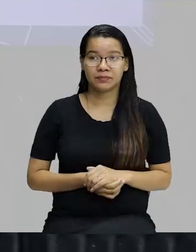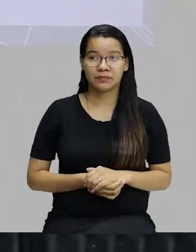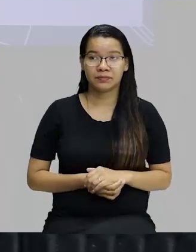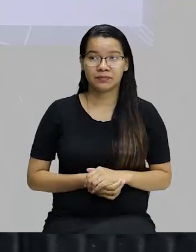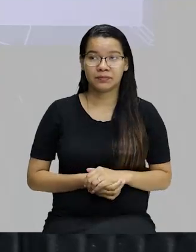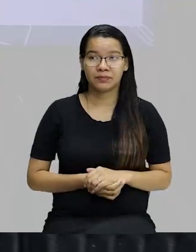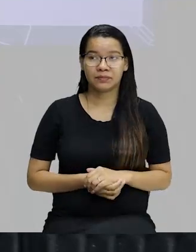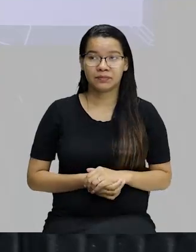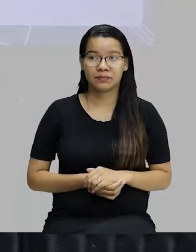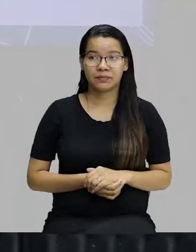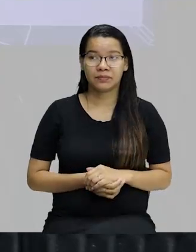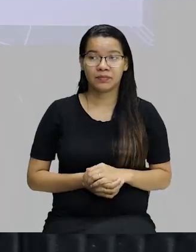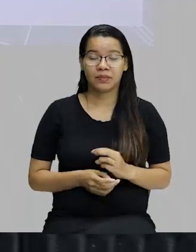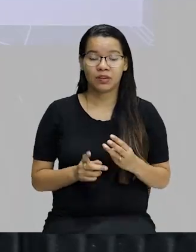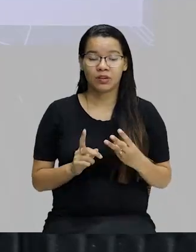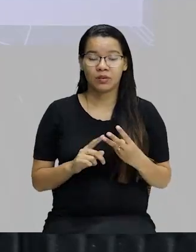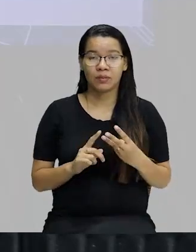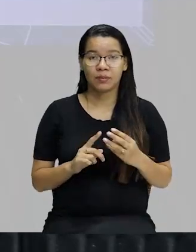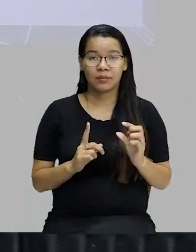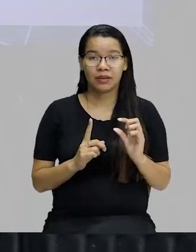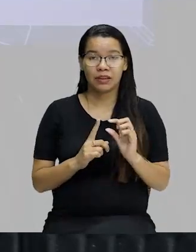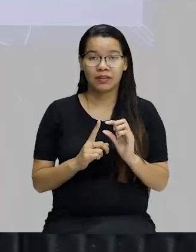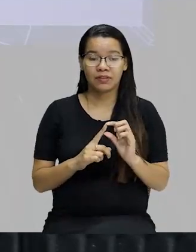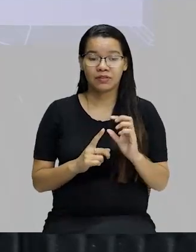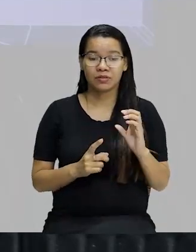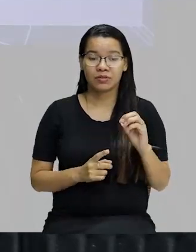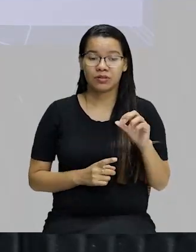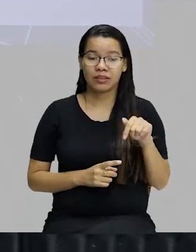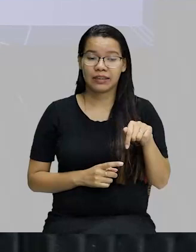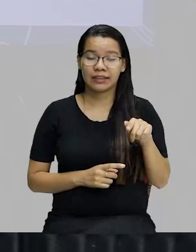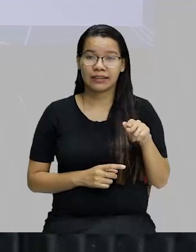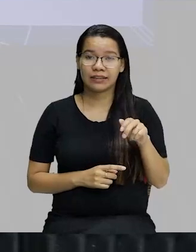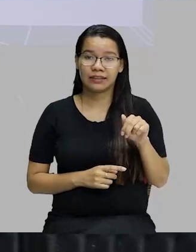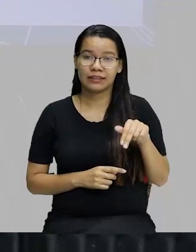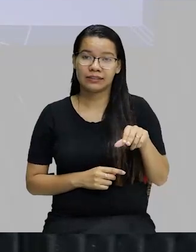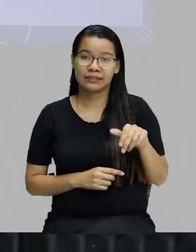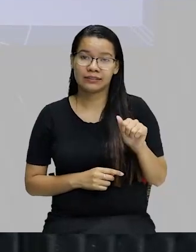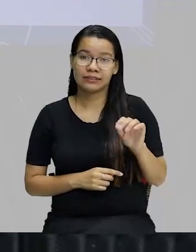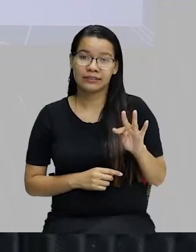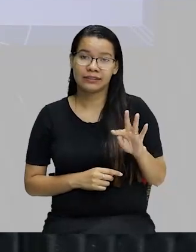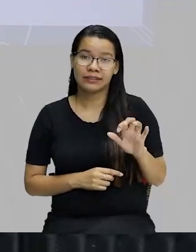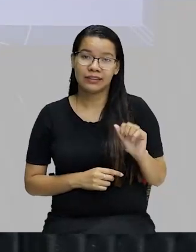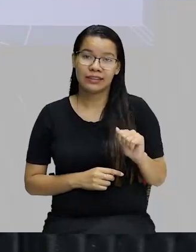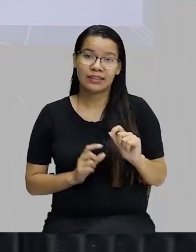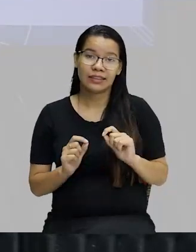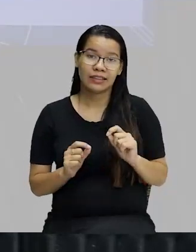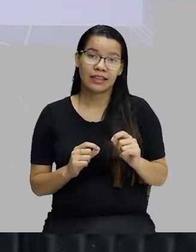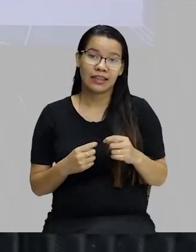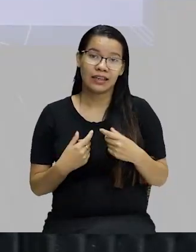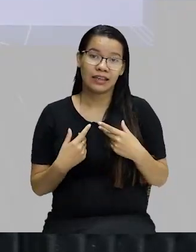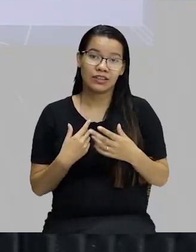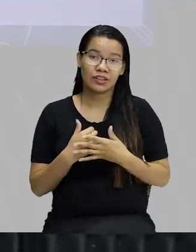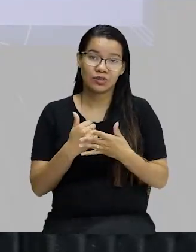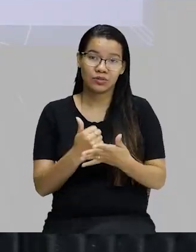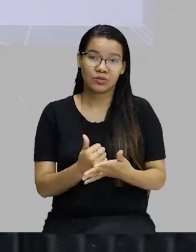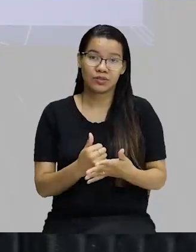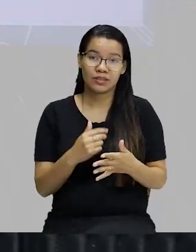linear, desculpa. Palavras cognatas, que são aquelas palavras amigas que te ajudam a identificar o sentido